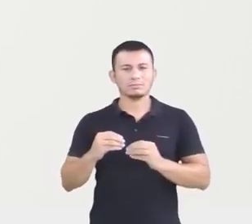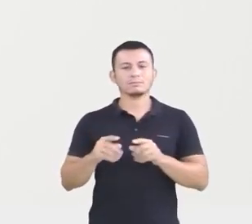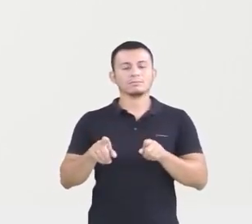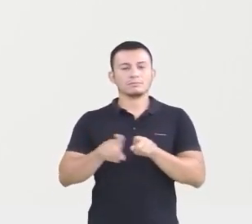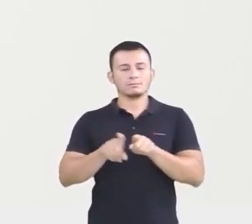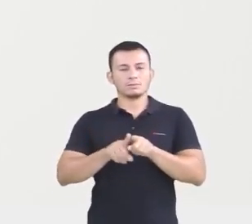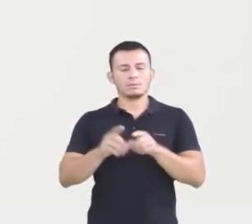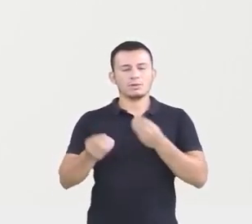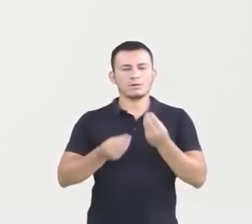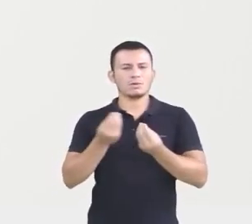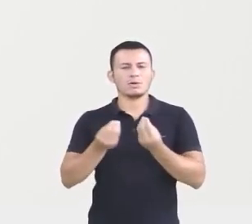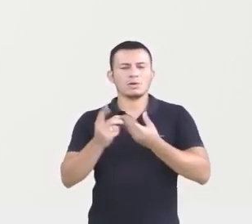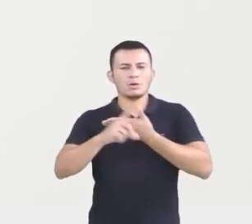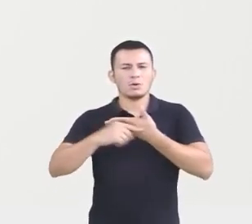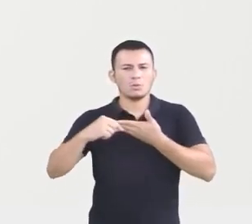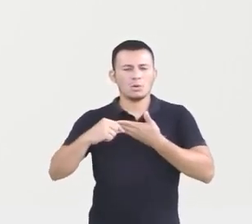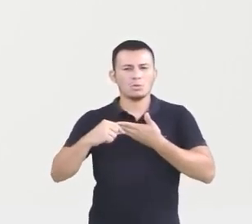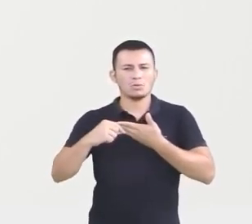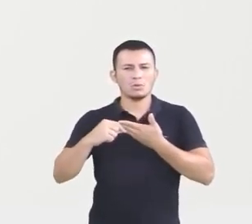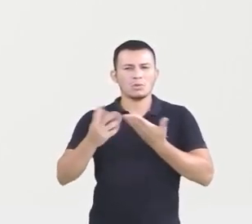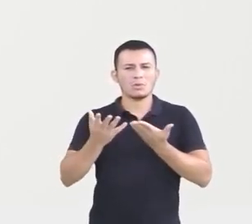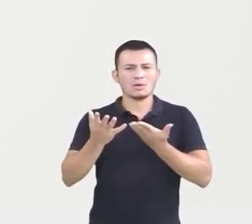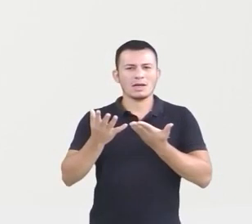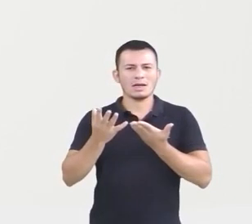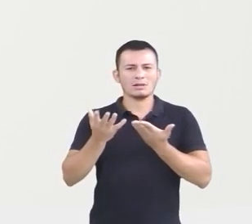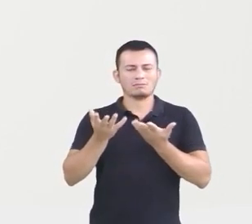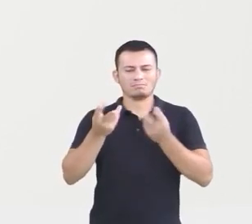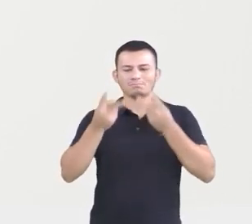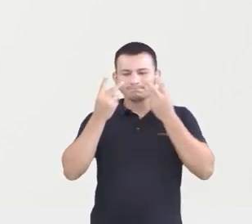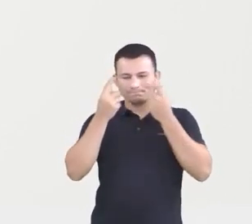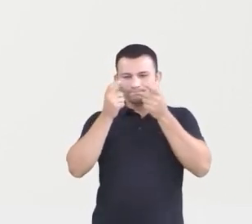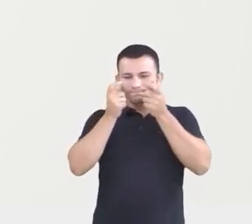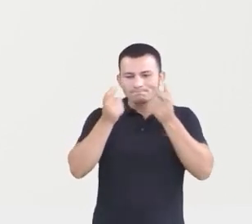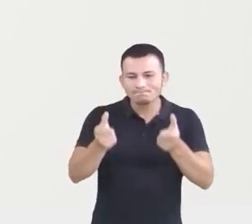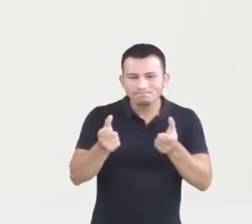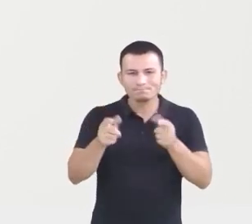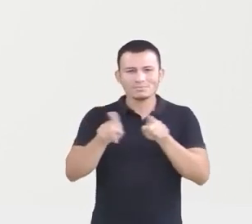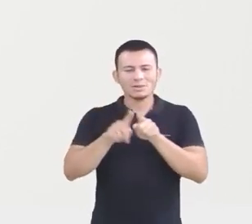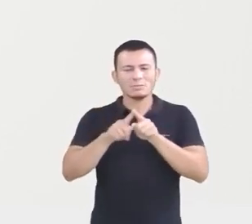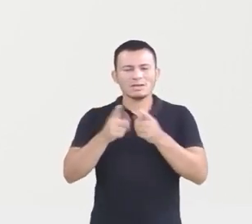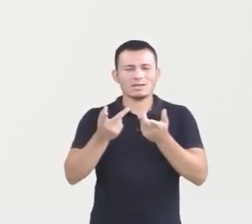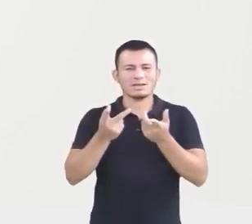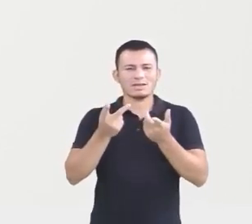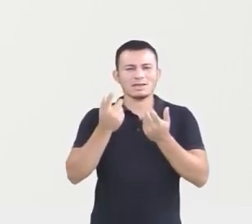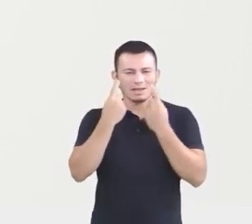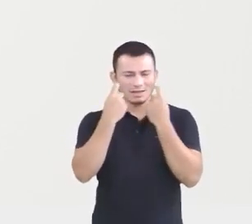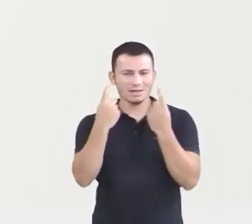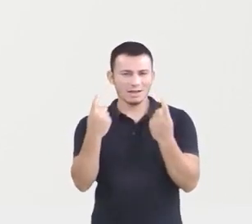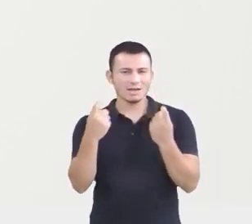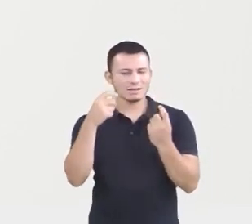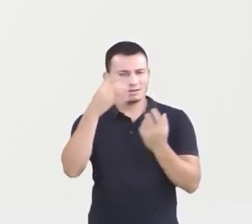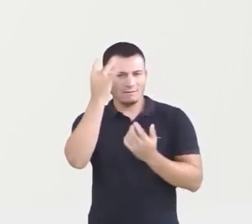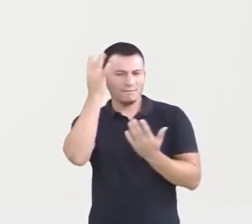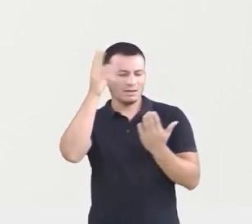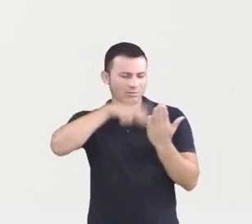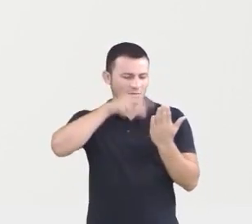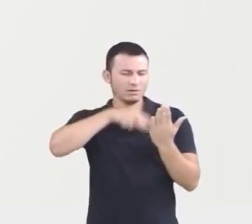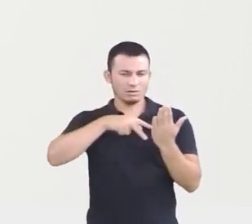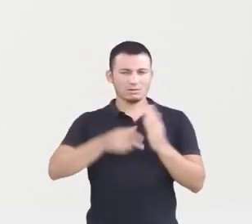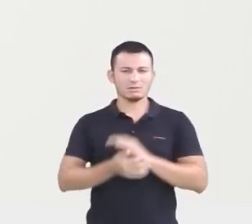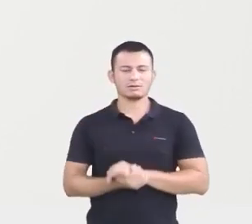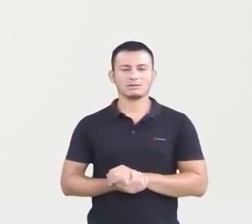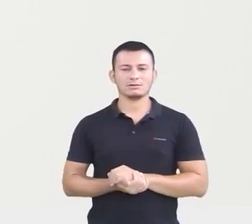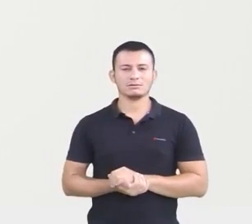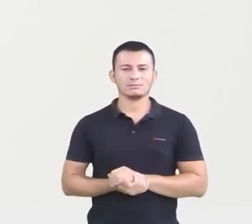para tentar tornar o texto mais atrativo, um texto menos cansativo, um texto mais fácil de se ler.